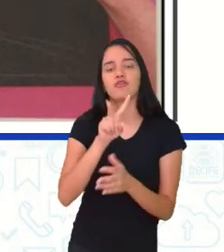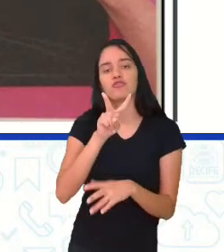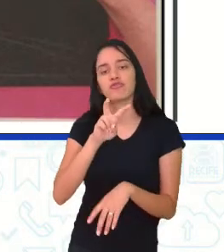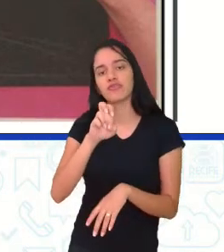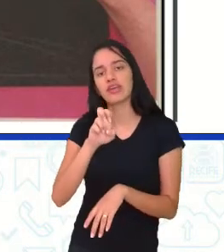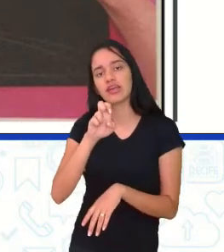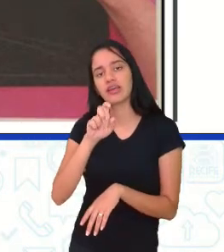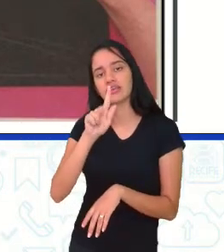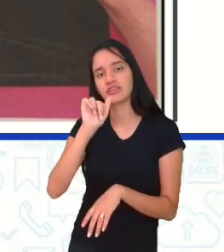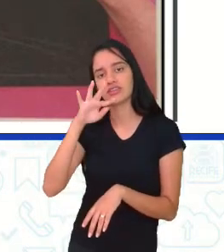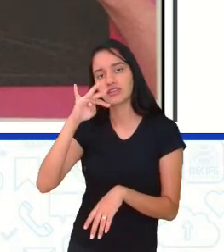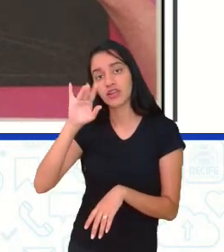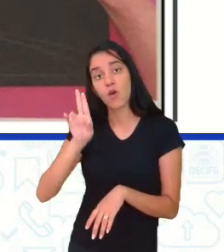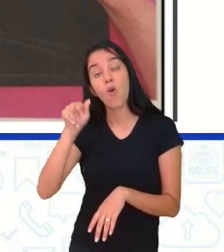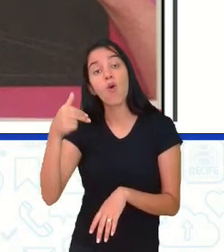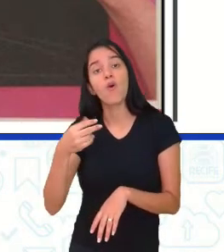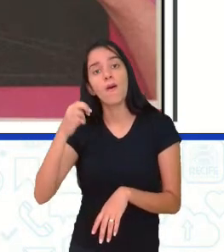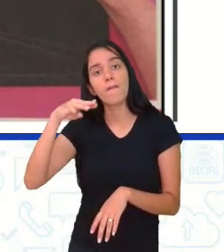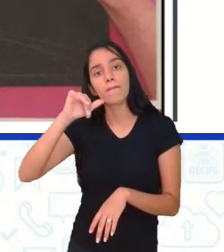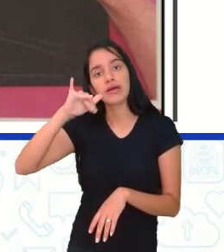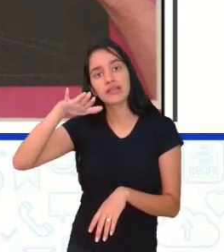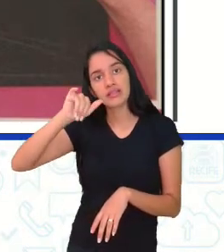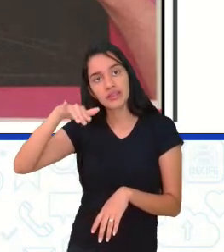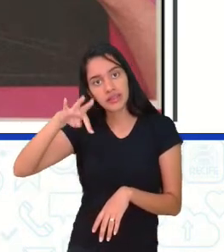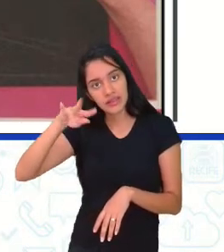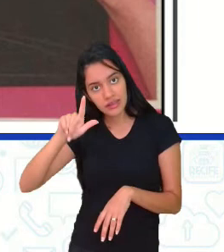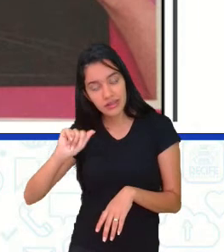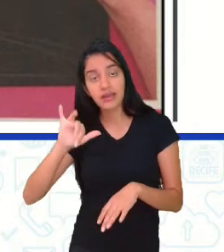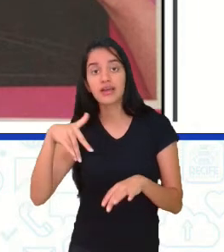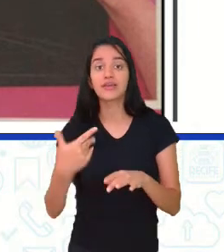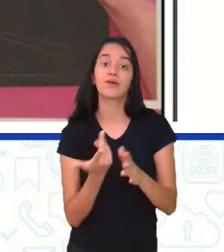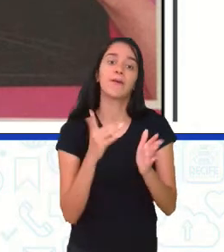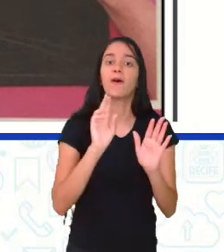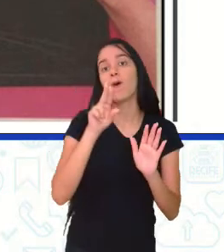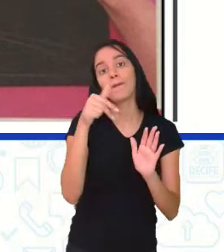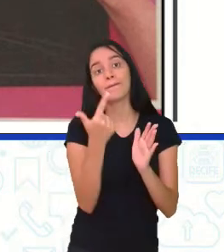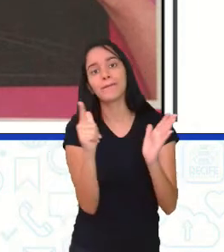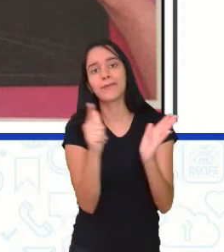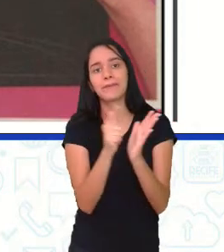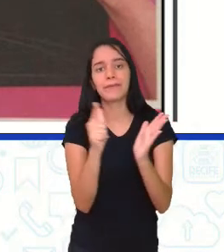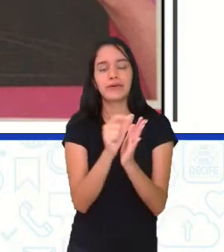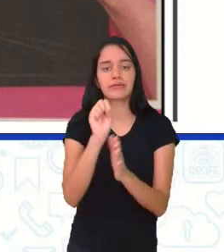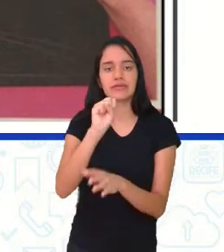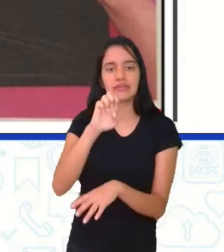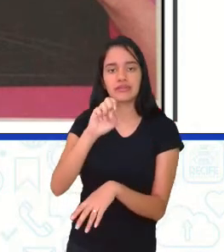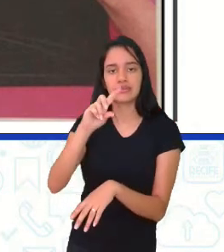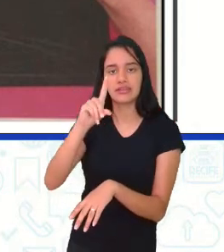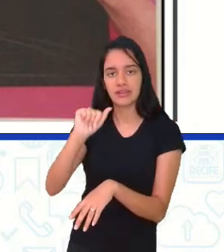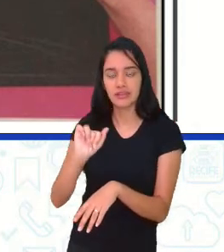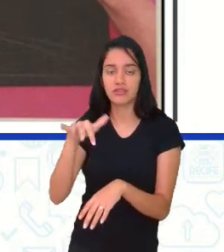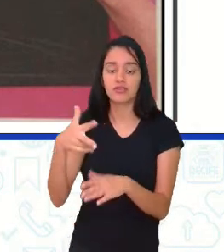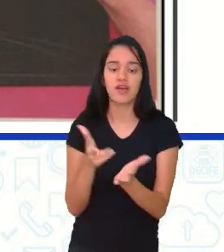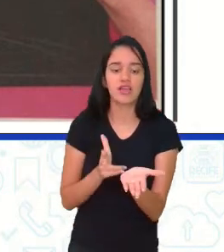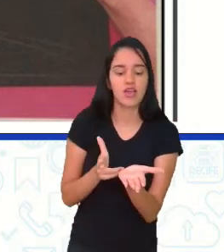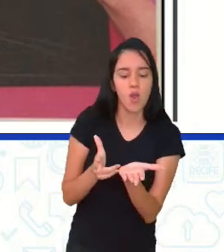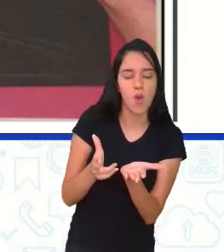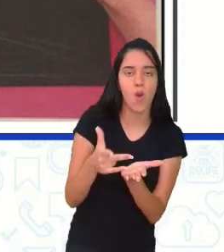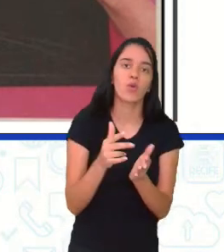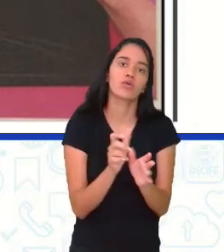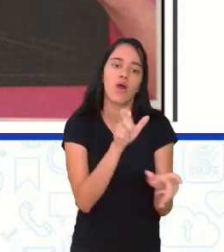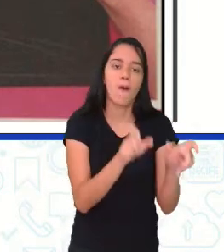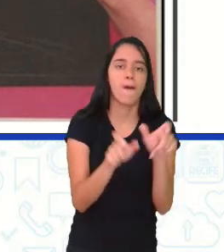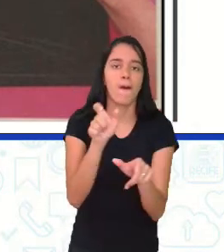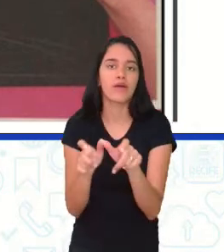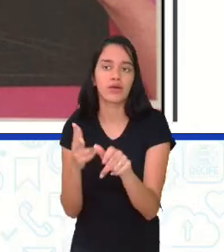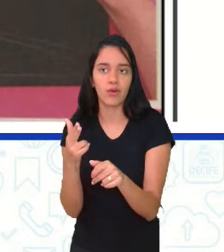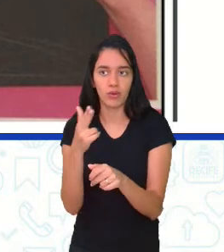para fazer bolo. Pronto. Ou papel de seda. Aí você vai recortar os personagens da sua